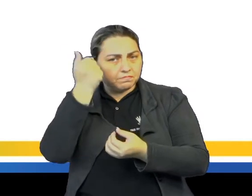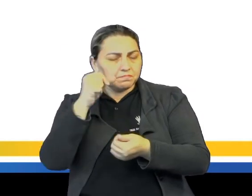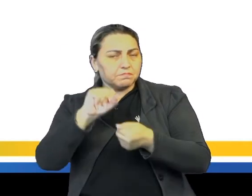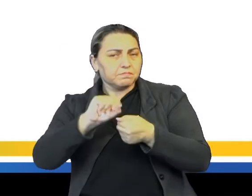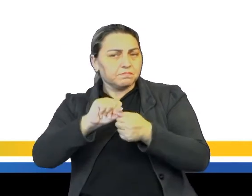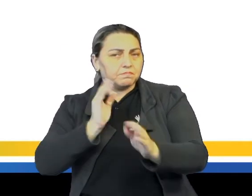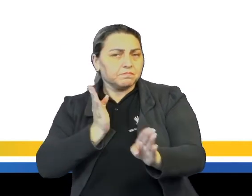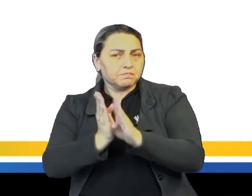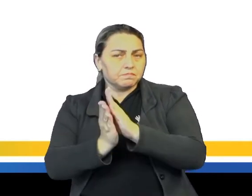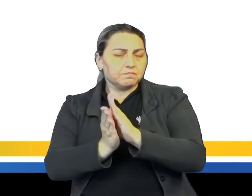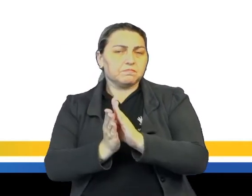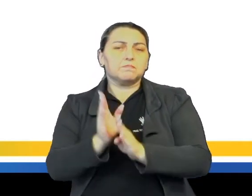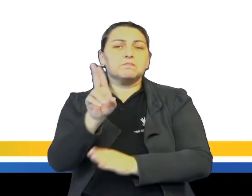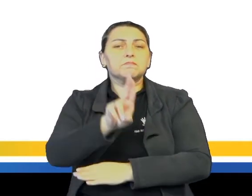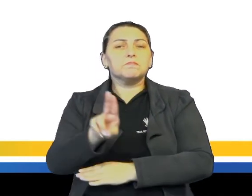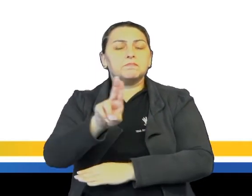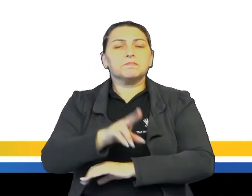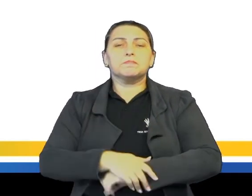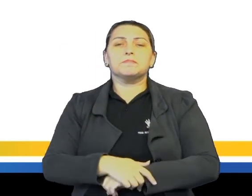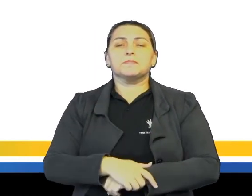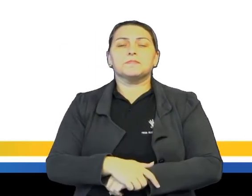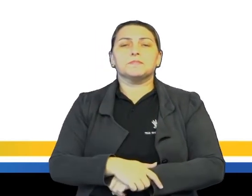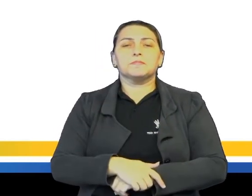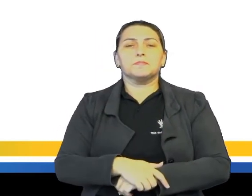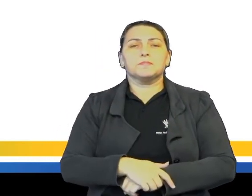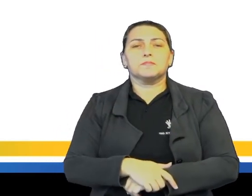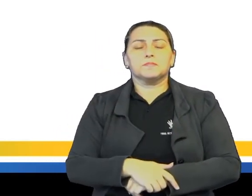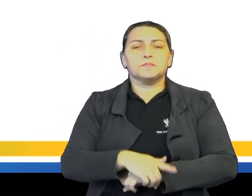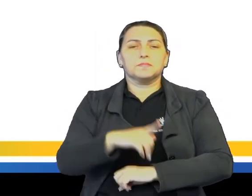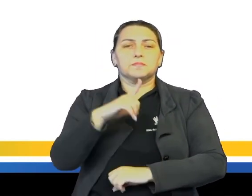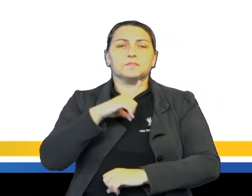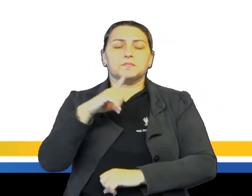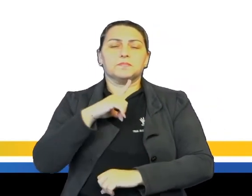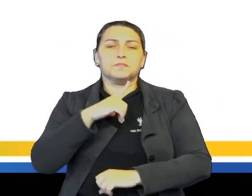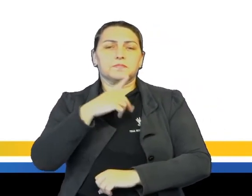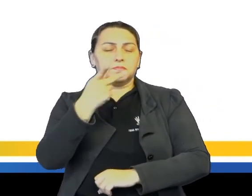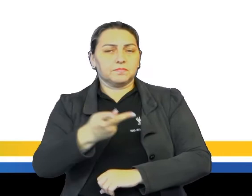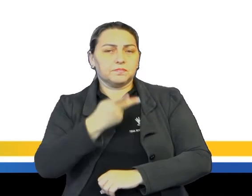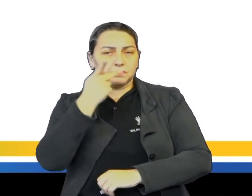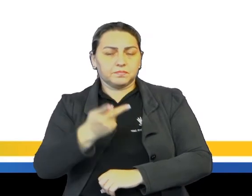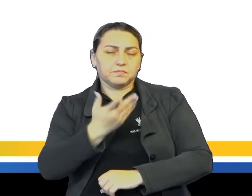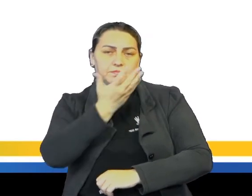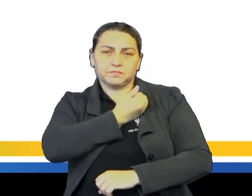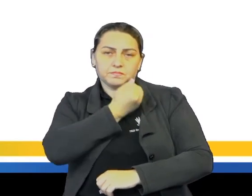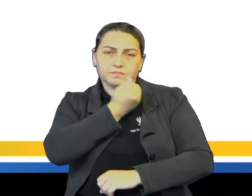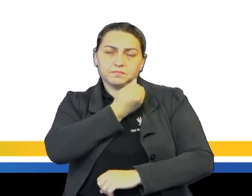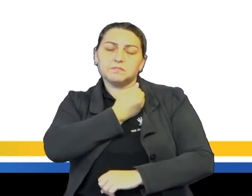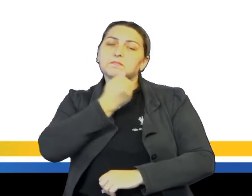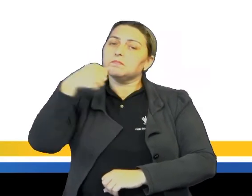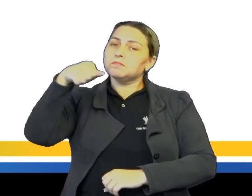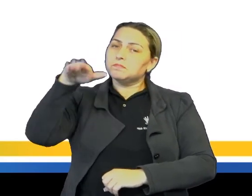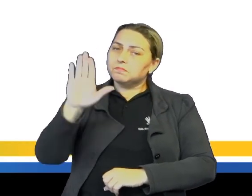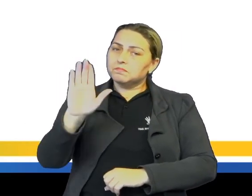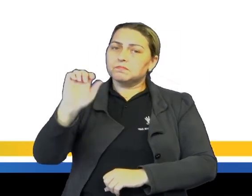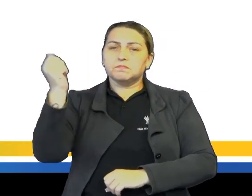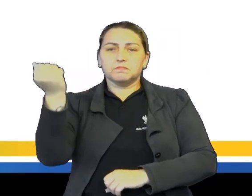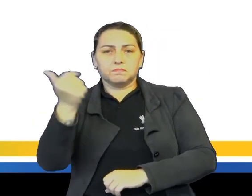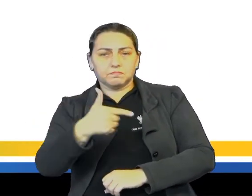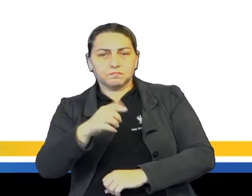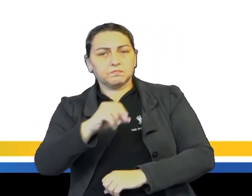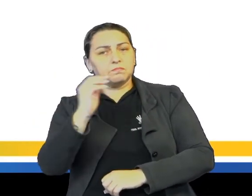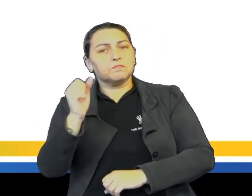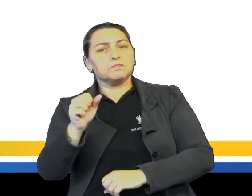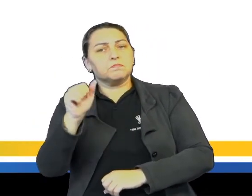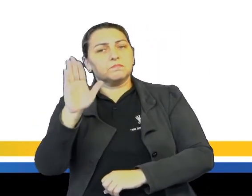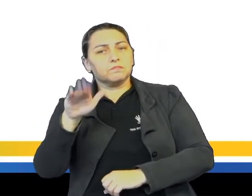identificar? Quando que eu uso eles? Você vai usar quando você estiver falando de um número que é maior que o outro ou